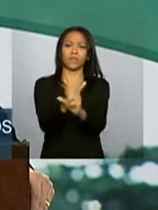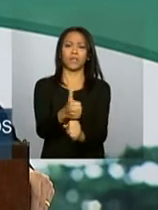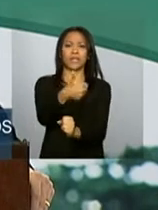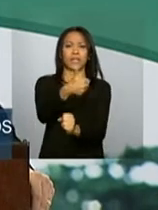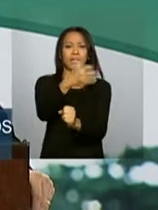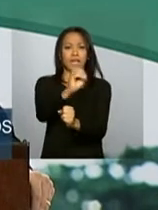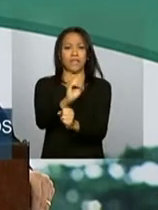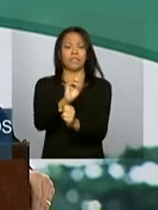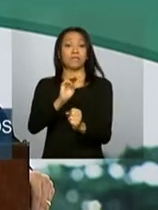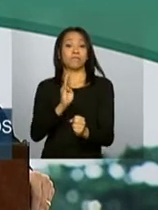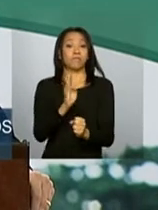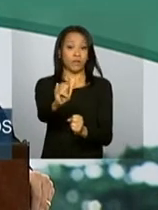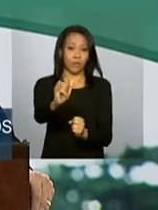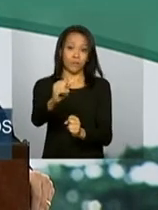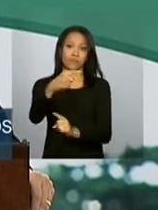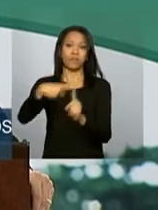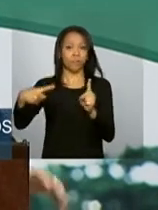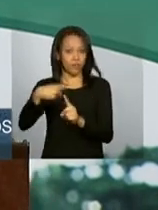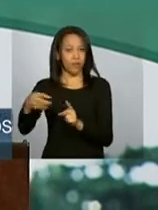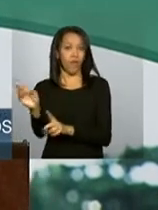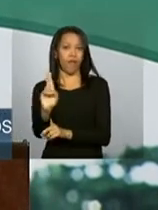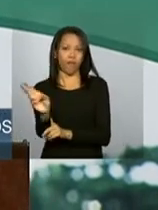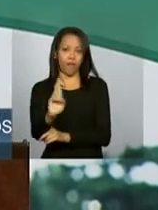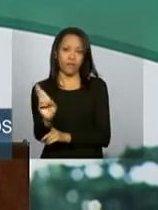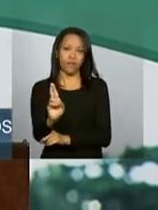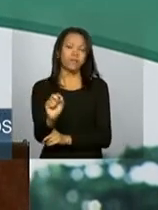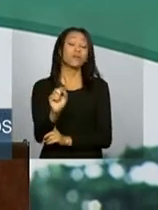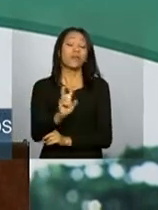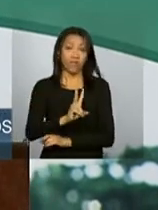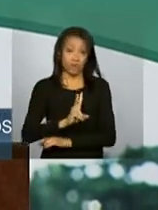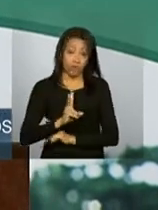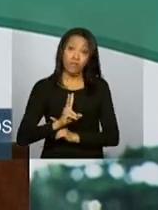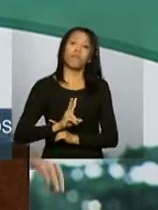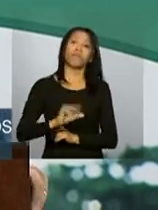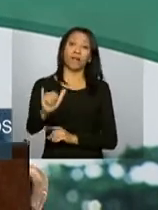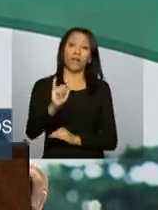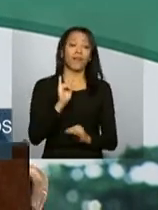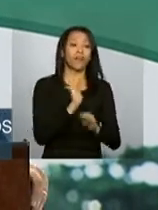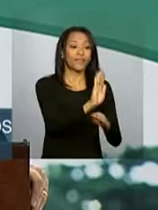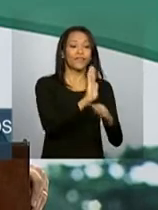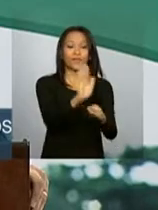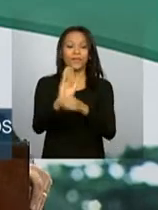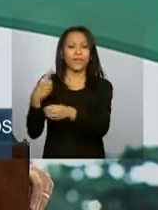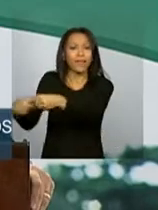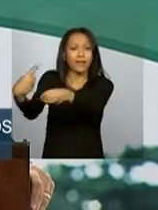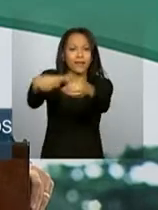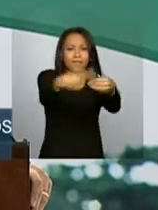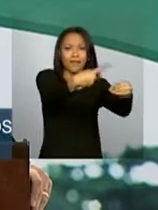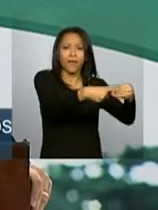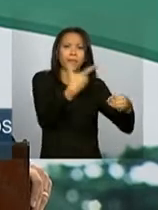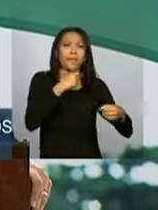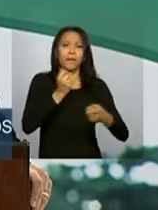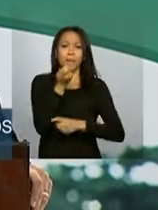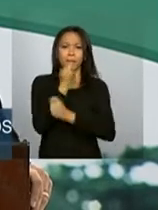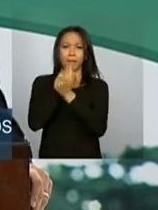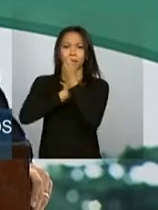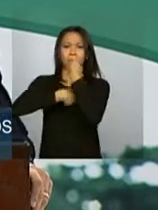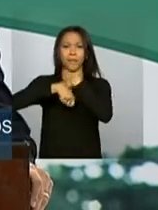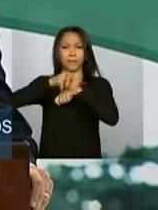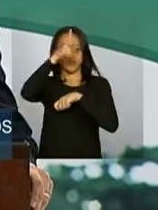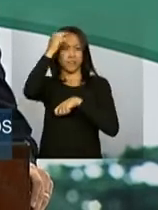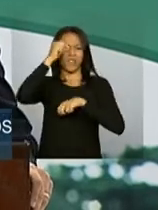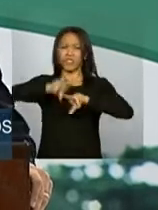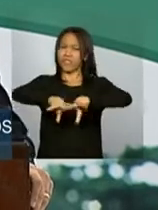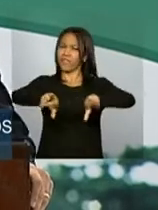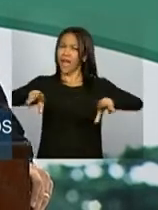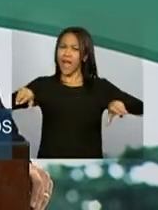bilhões e meio de reais, que vão beneficiar cidades administradas por prefeitos de todos os